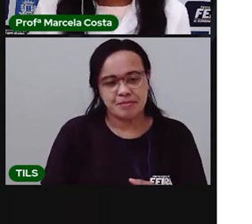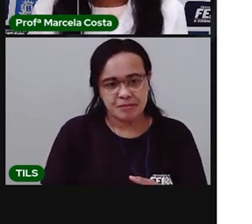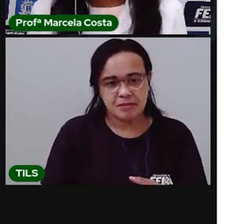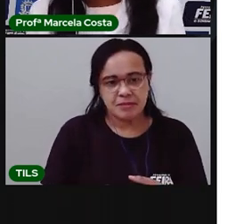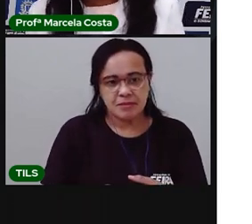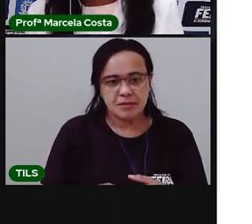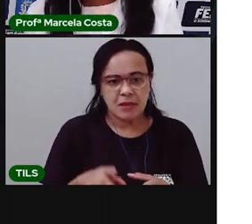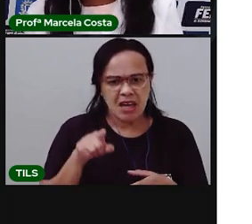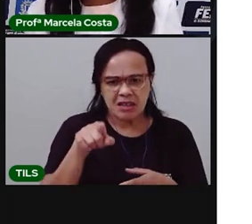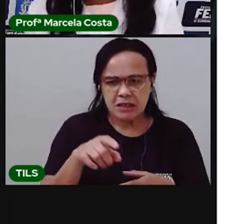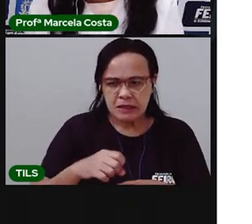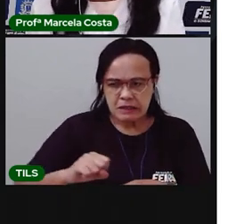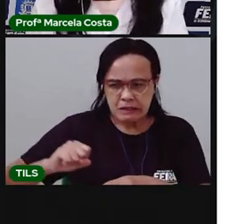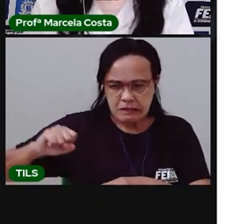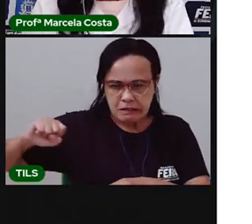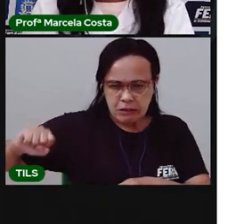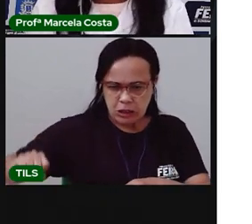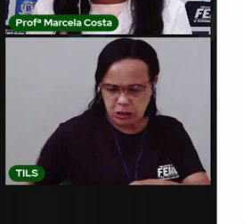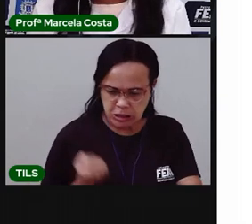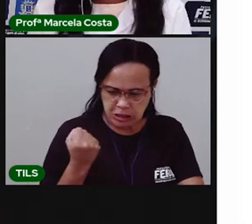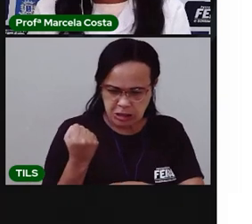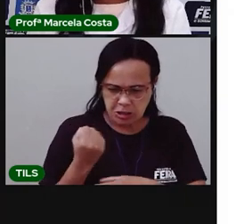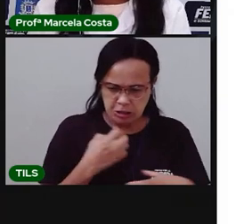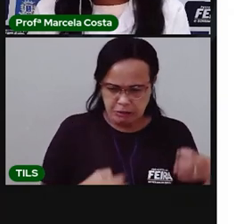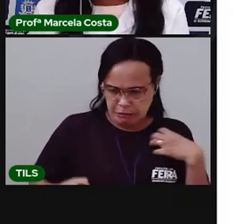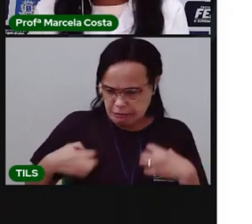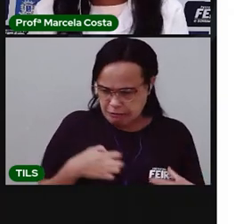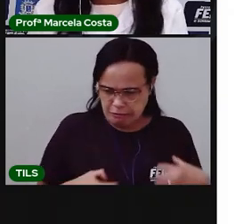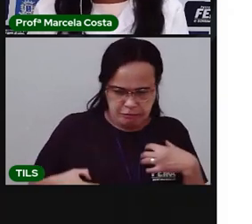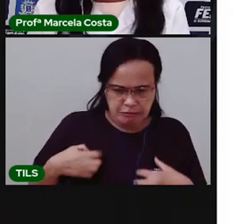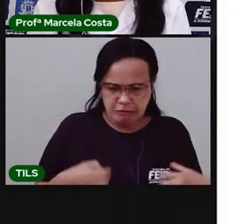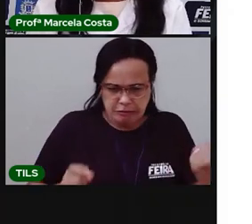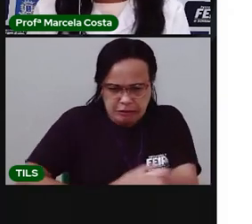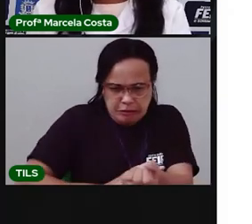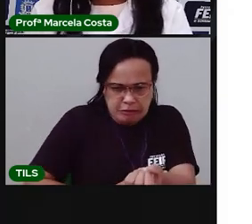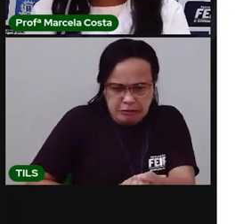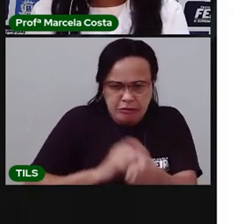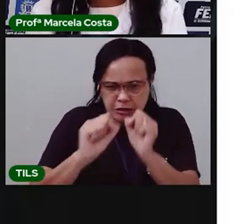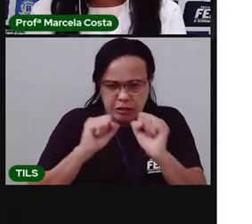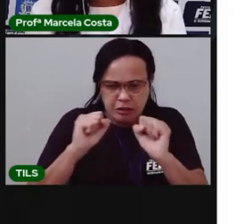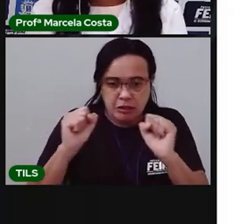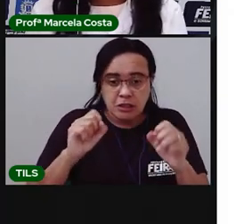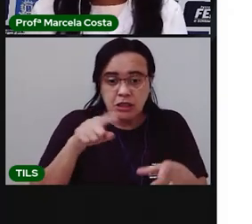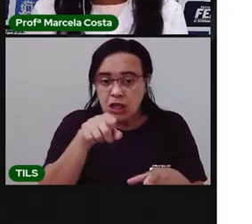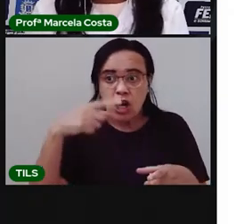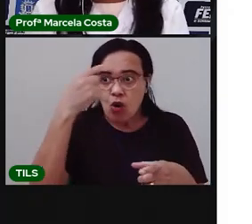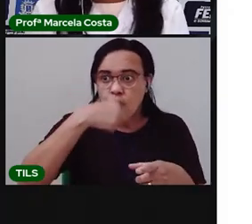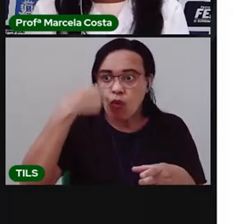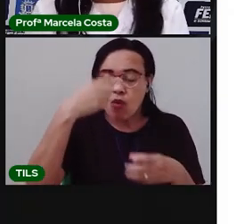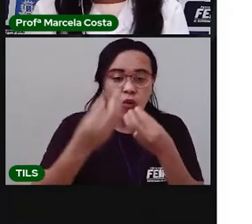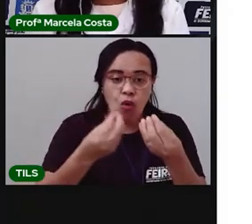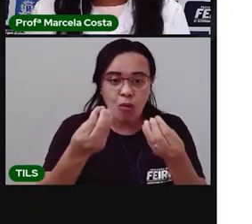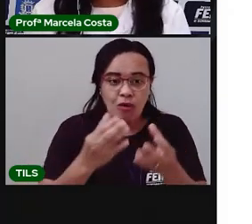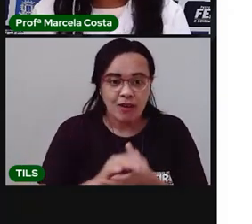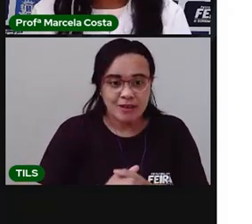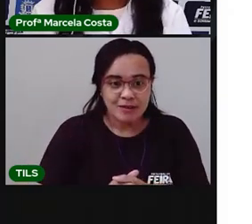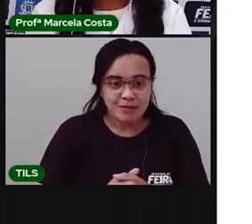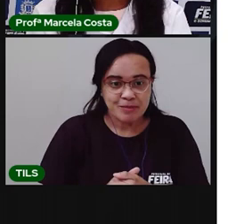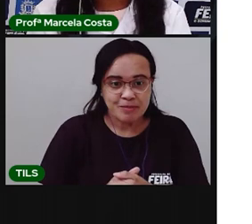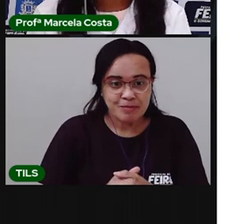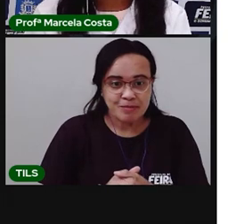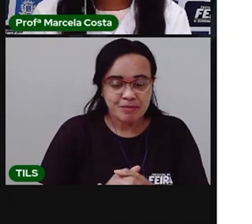E quando está com raiva, está muito chateado, está com raiva, como é que seu rosto fica? Como é que